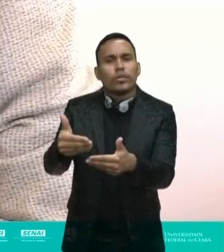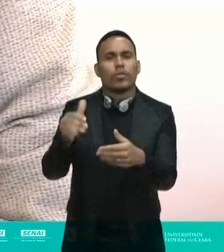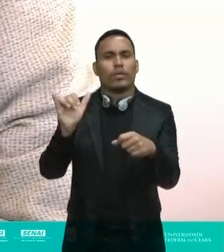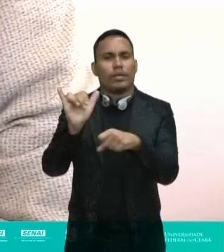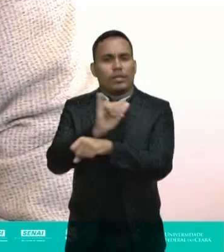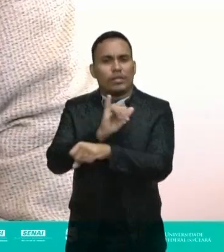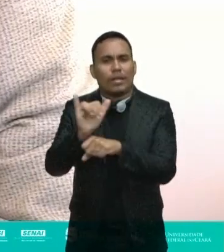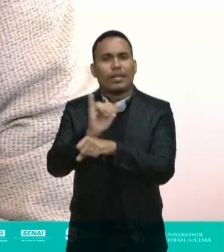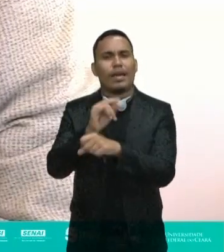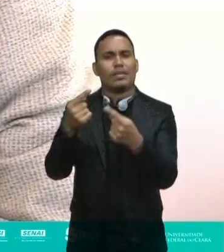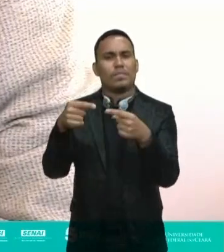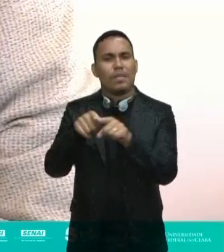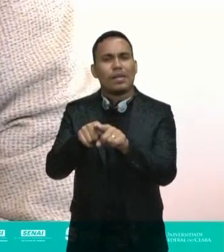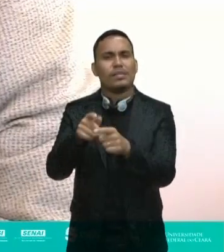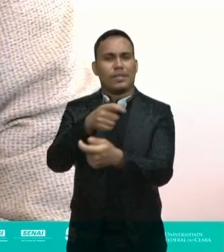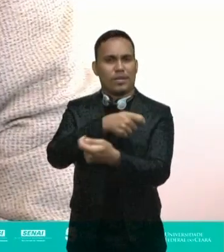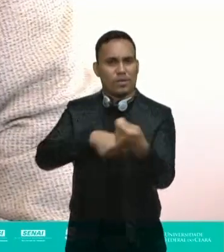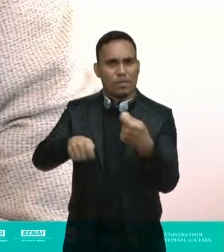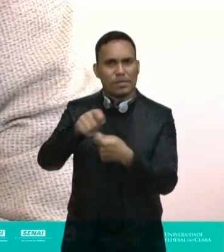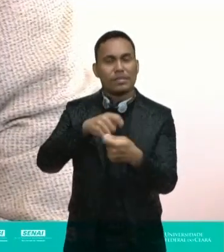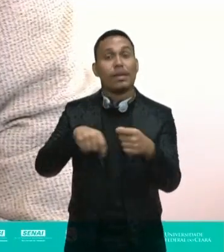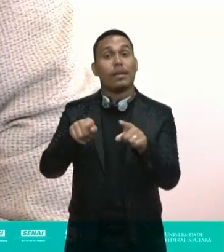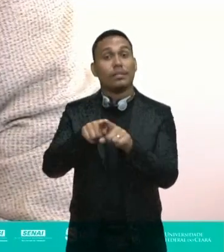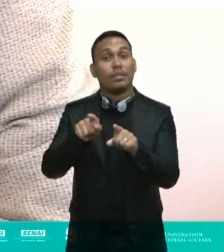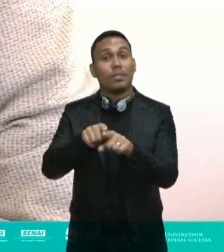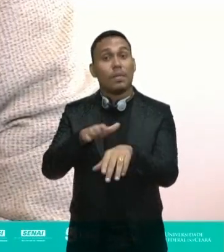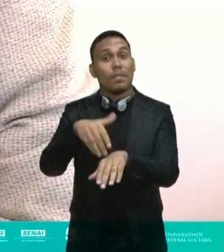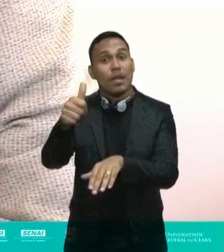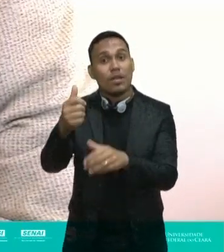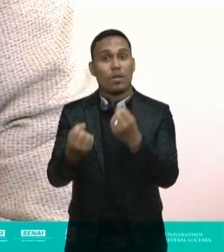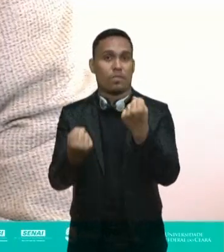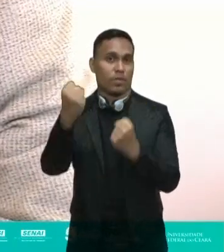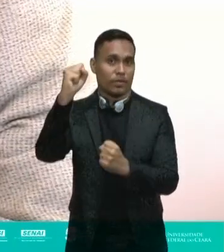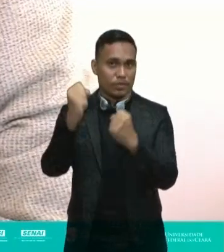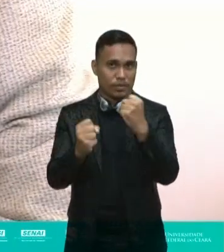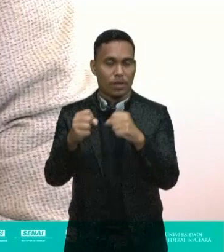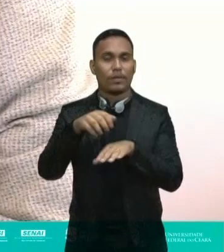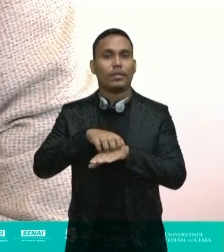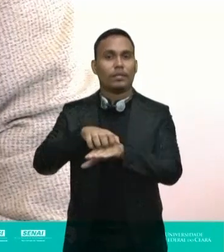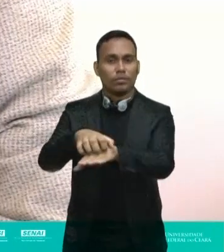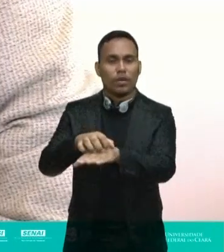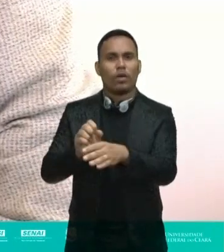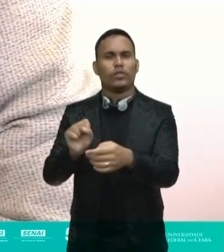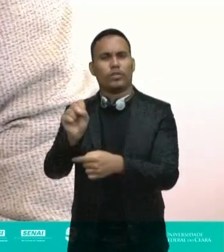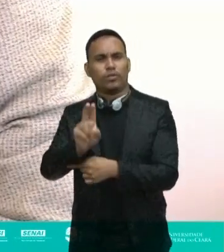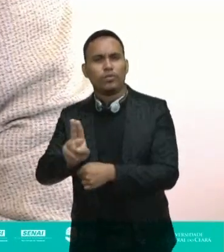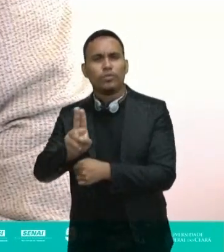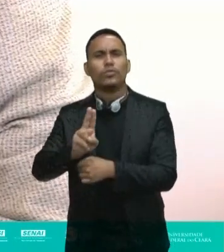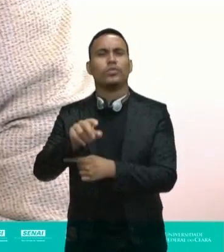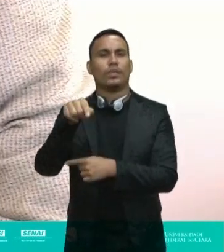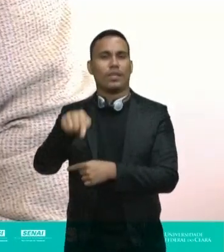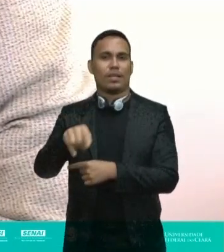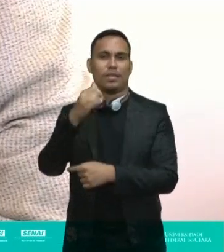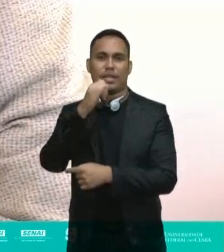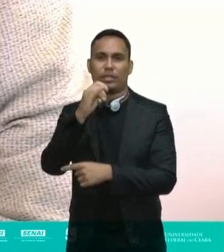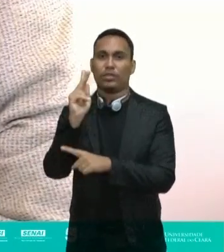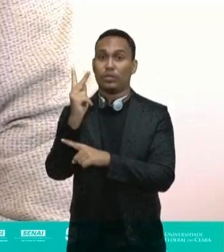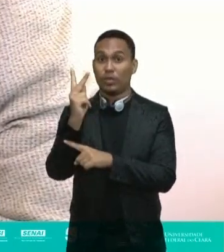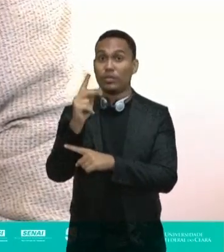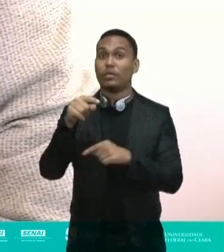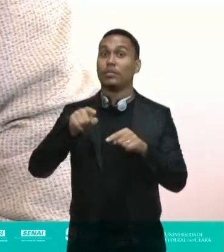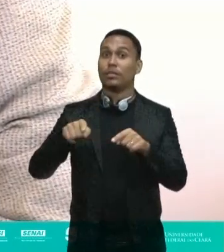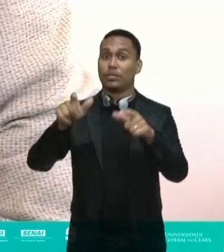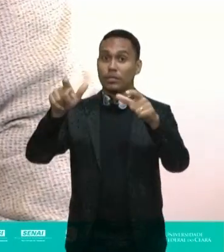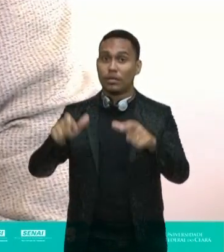estratégias e parcerias comerciais para assegurar a produção, o transporte e o consumo deste vetor energético em Portugal. A